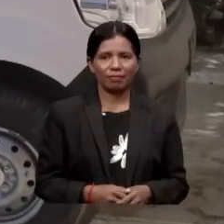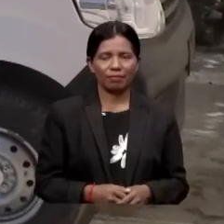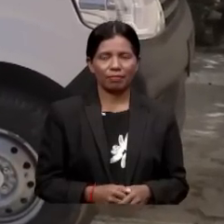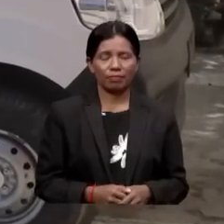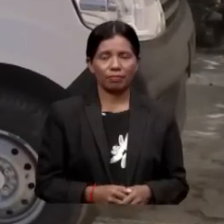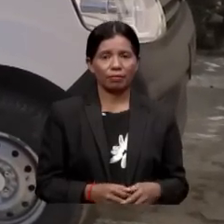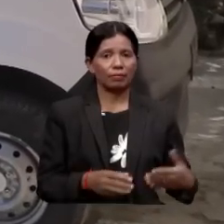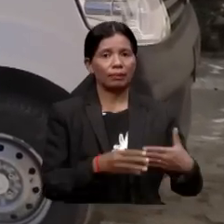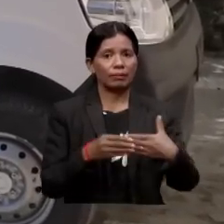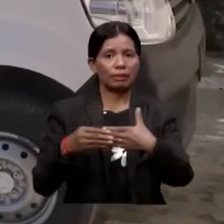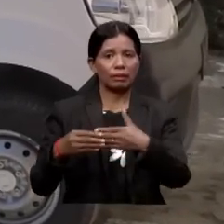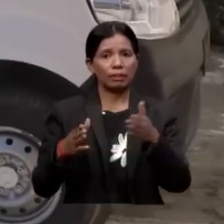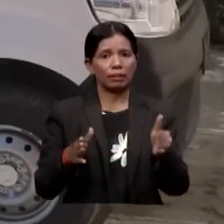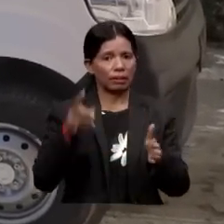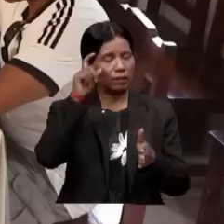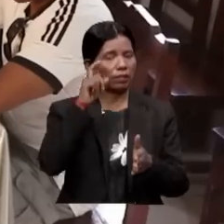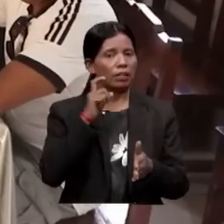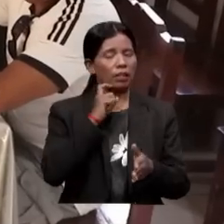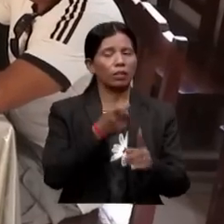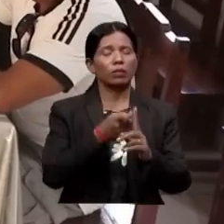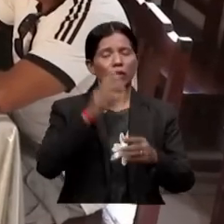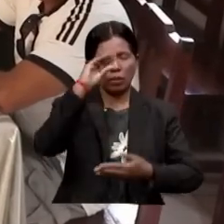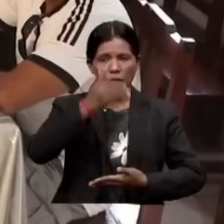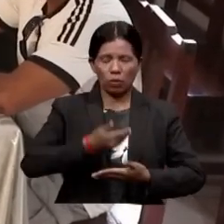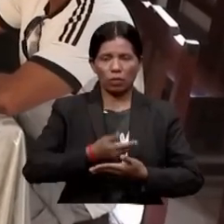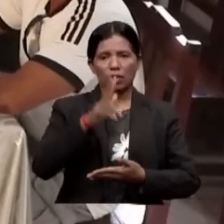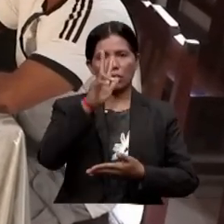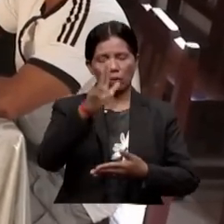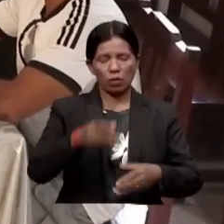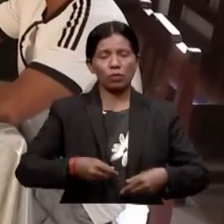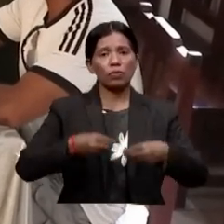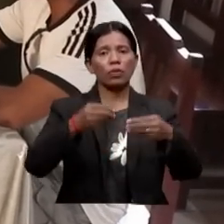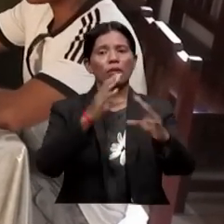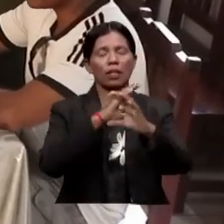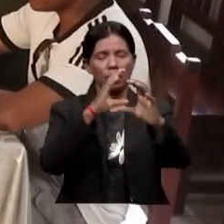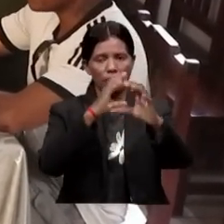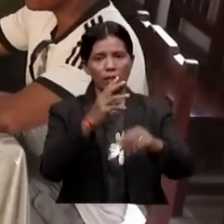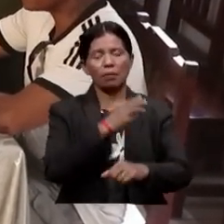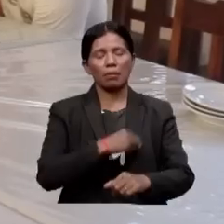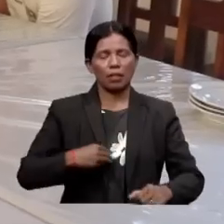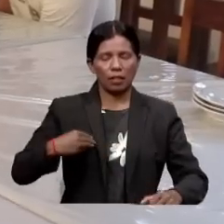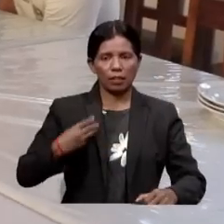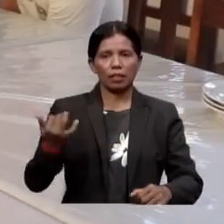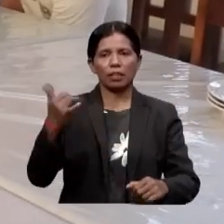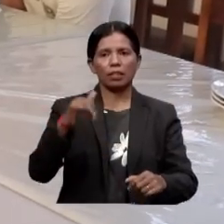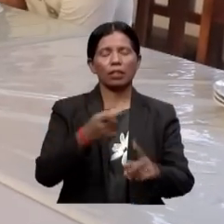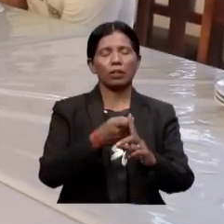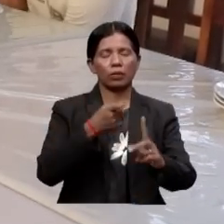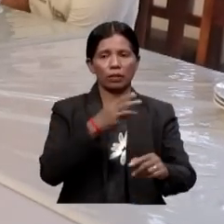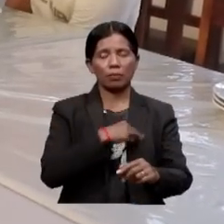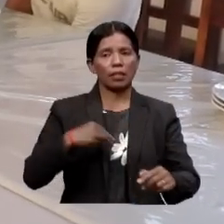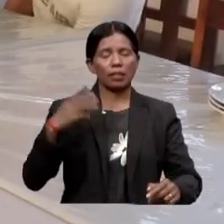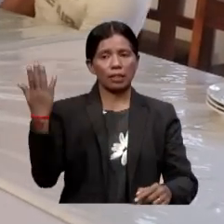Líder nacional Kairala Sanonismão, Leucine Oang Naintolu, oferece careta ida ba Madre Sira, husi congregação irmã franciscana